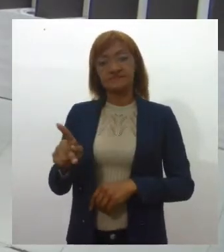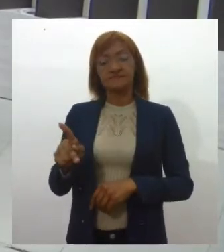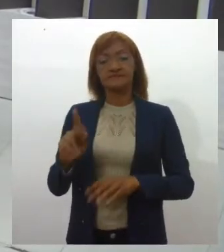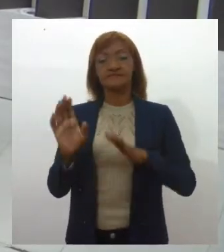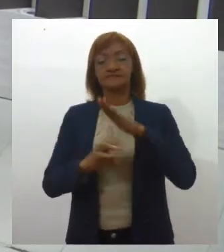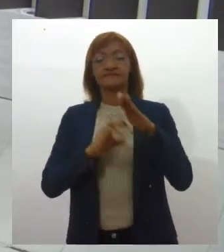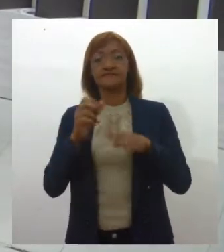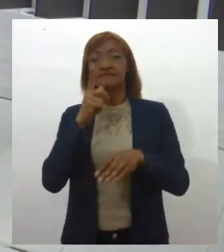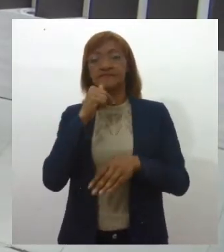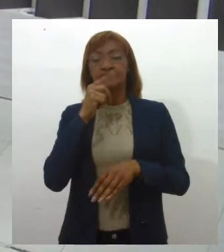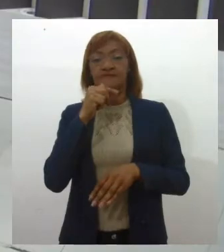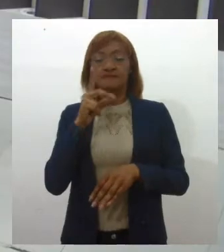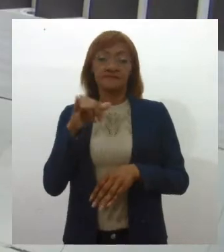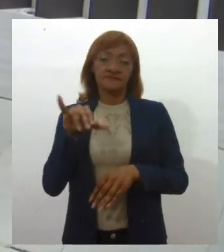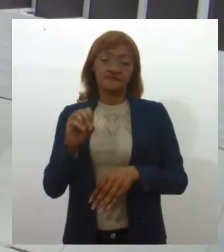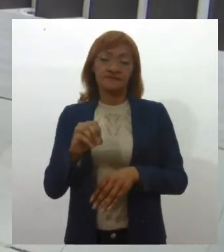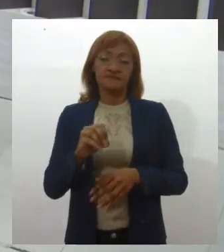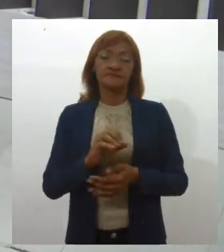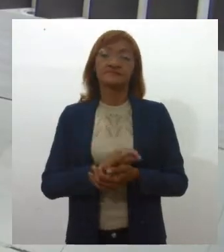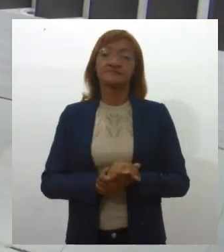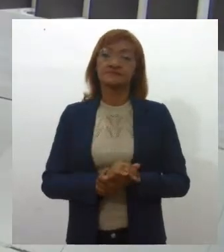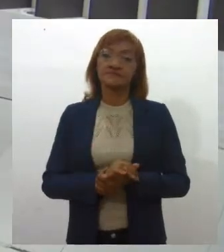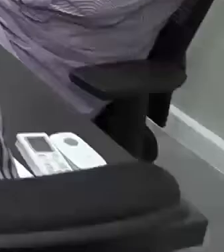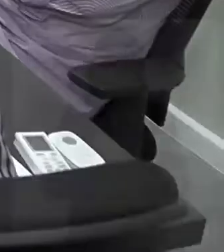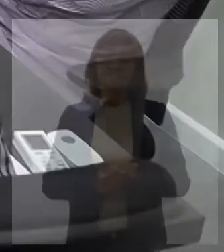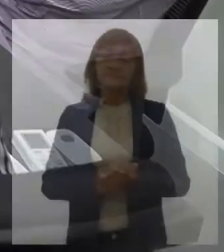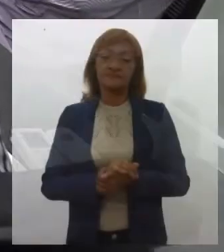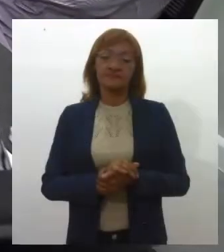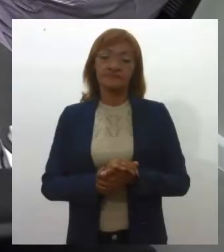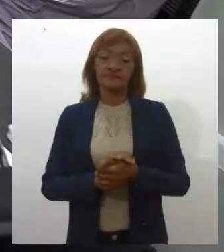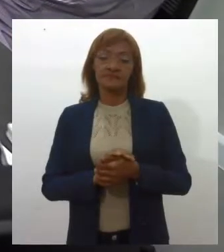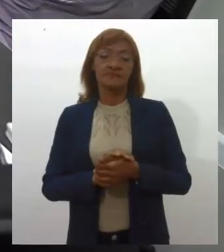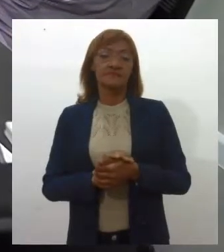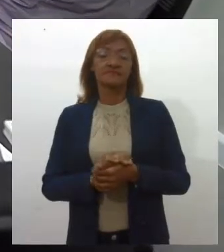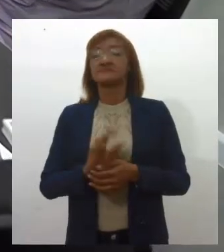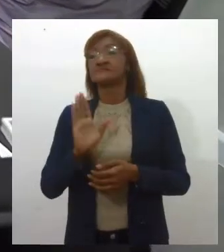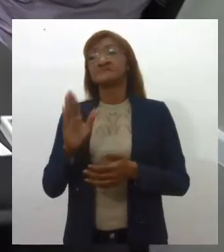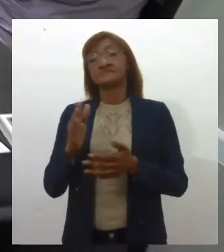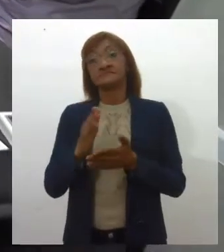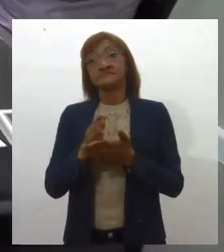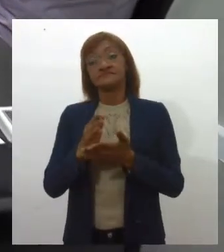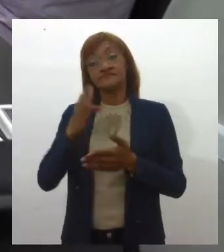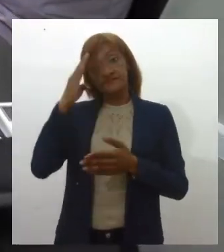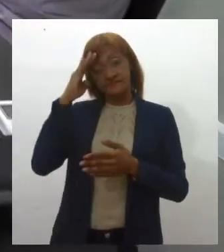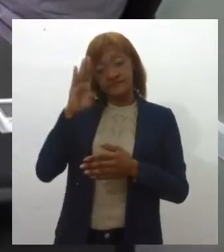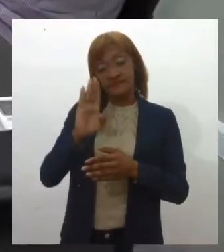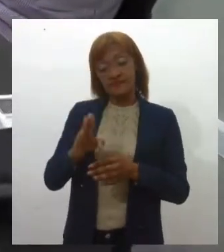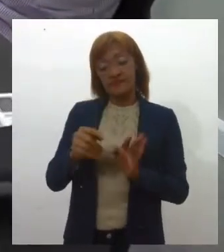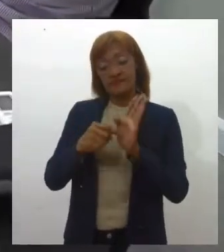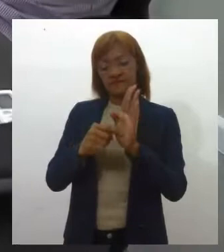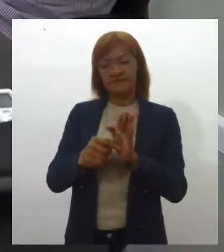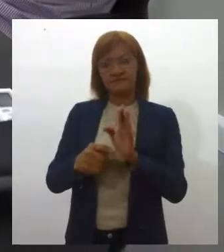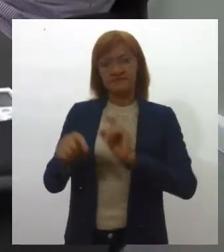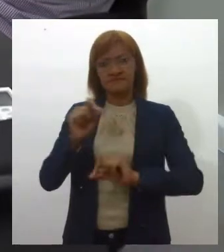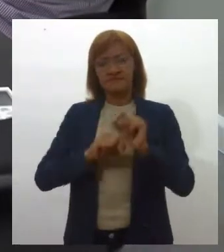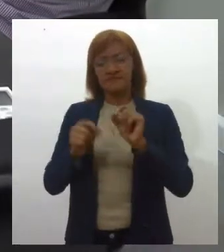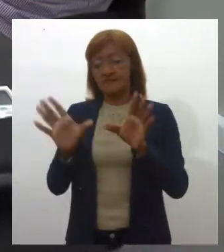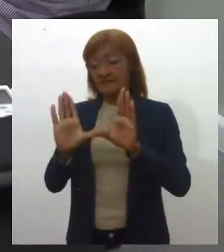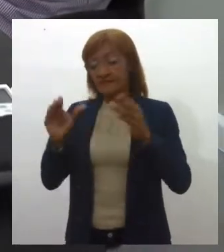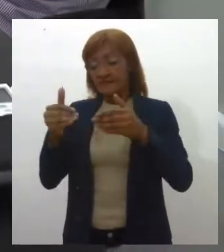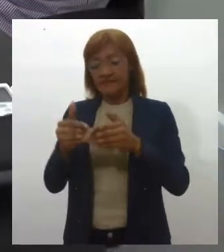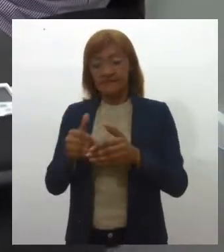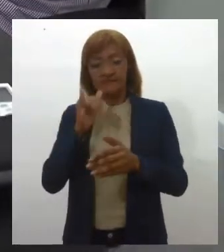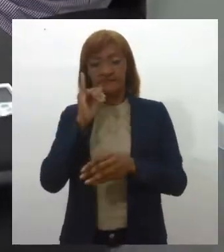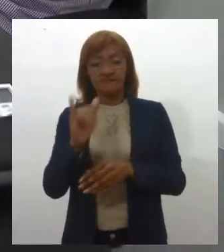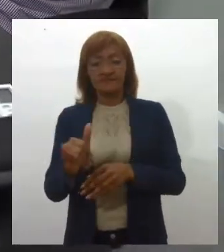algumas reivindicações da população do município. A principal reclamação apresentada pela comitiva foi quanto à taxa